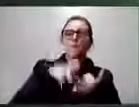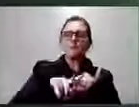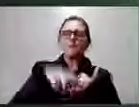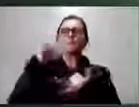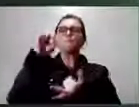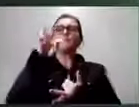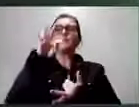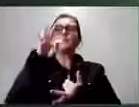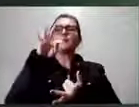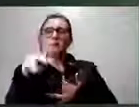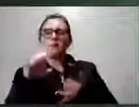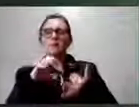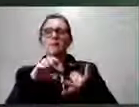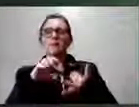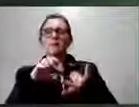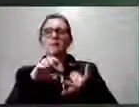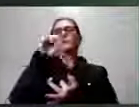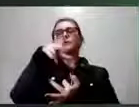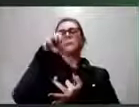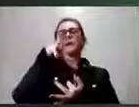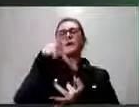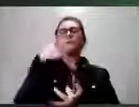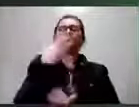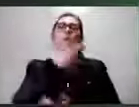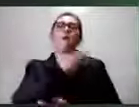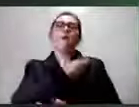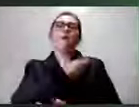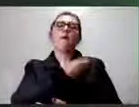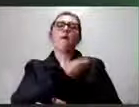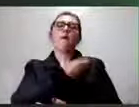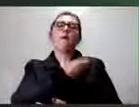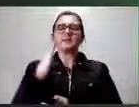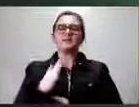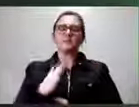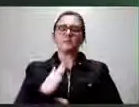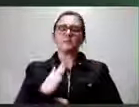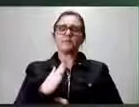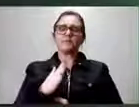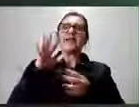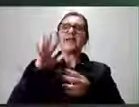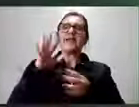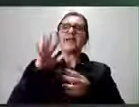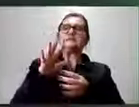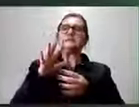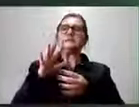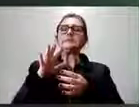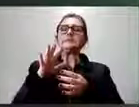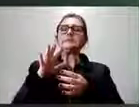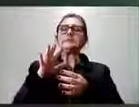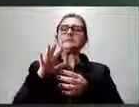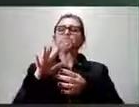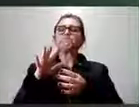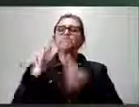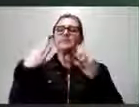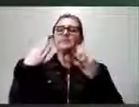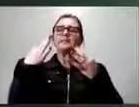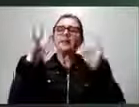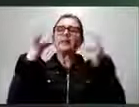o Leonardo Costa. São grandes amigos do Brasil. Então, o meu assunto é a terapia manual ortopédica na